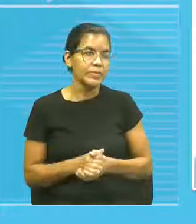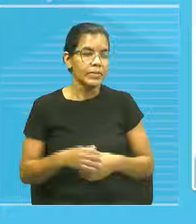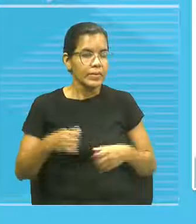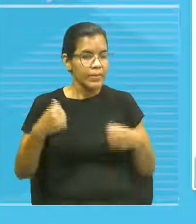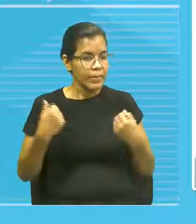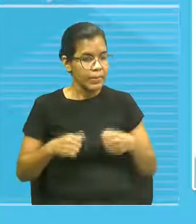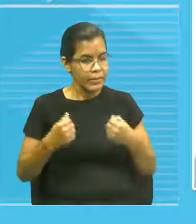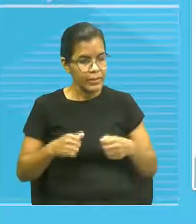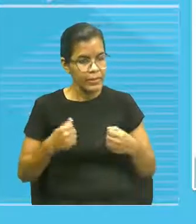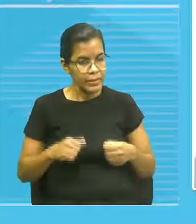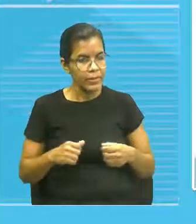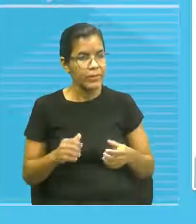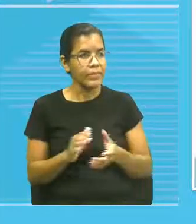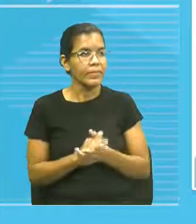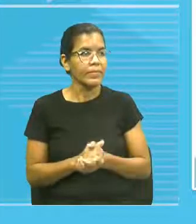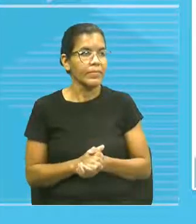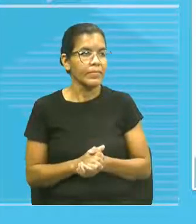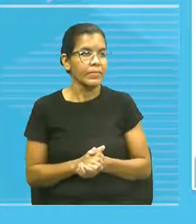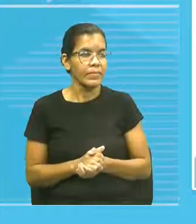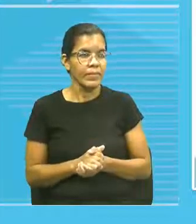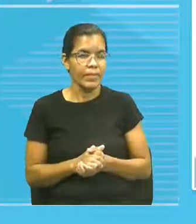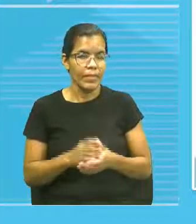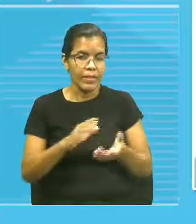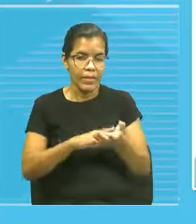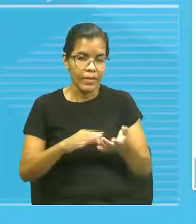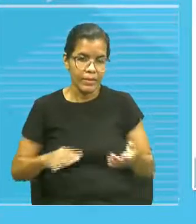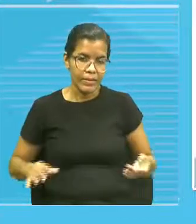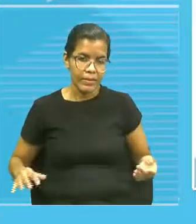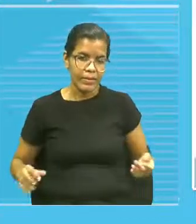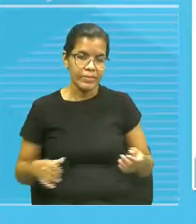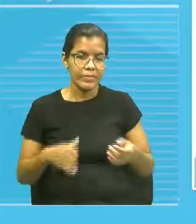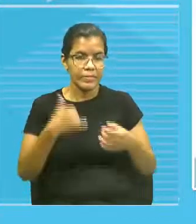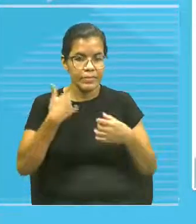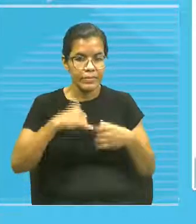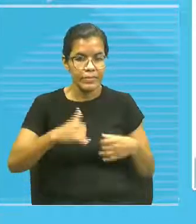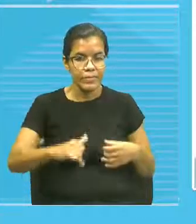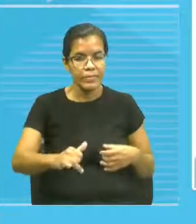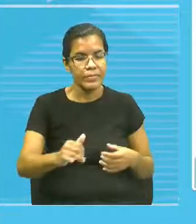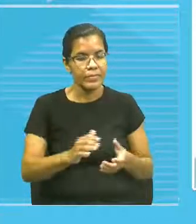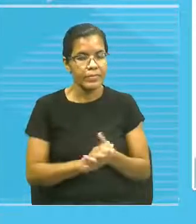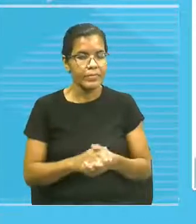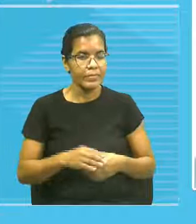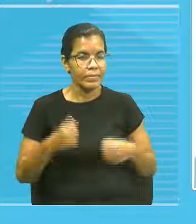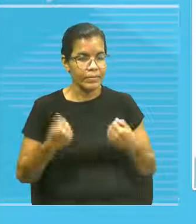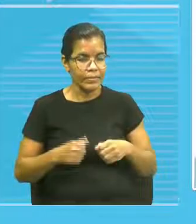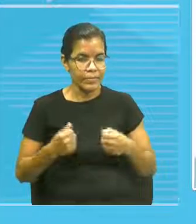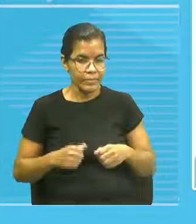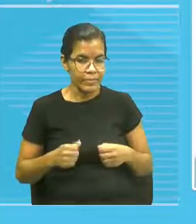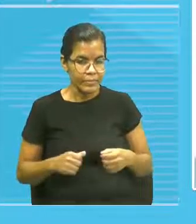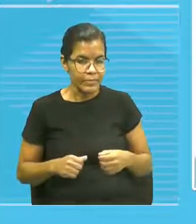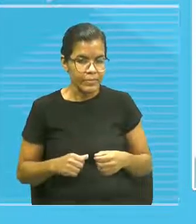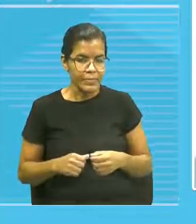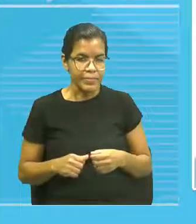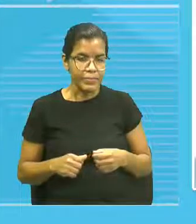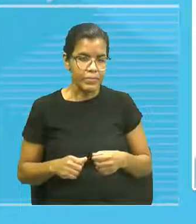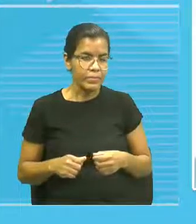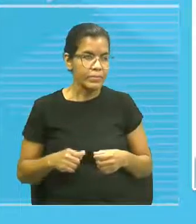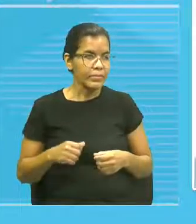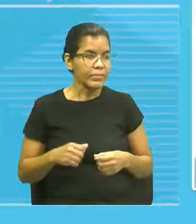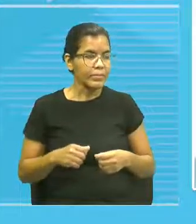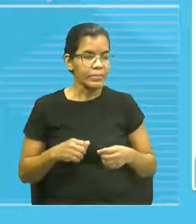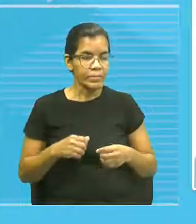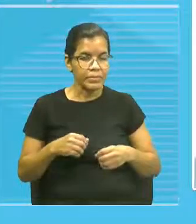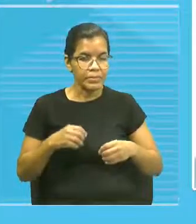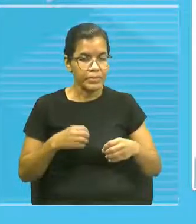deve ser equivalente à quantidade de energia necessária para a manutenção do nosso organismo, que